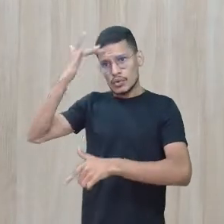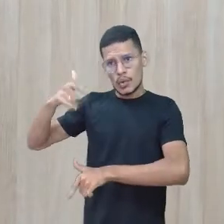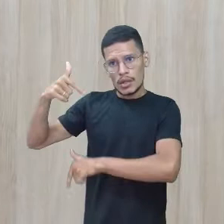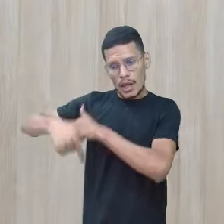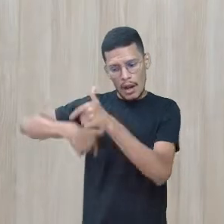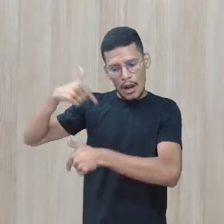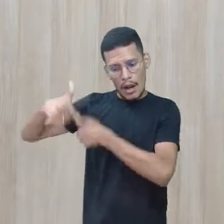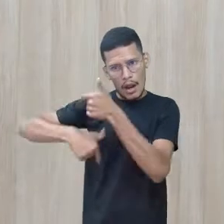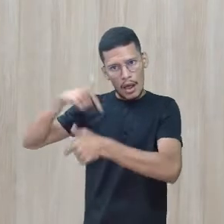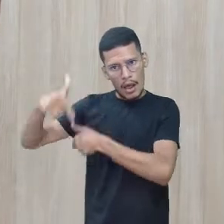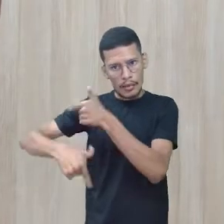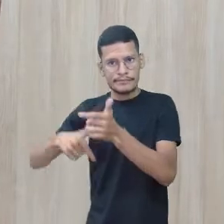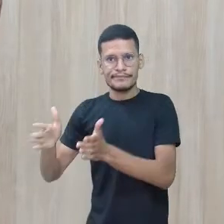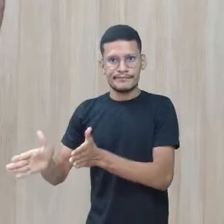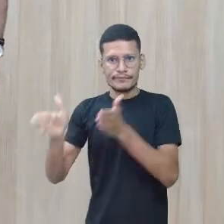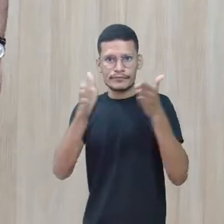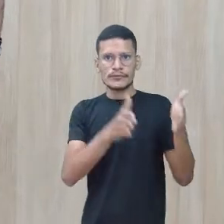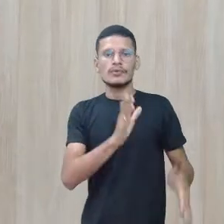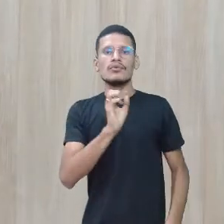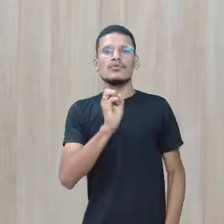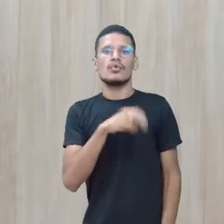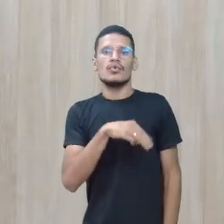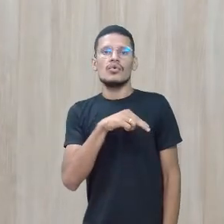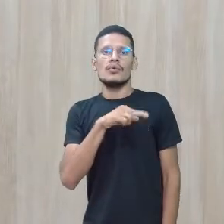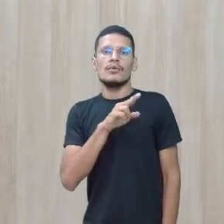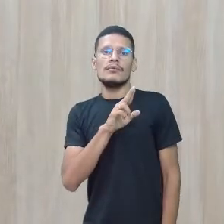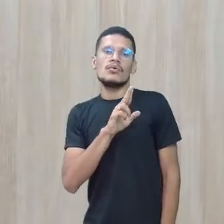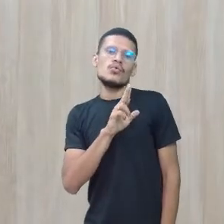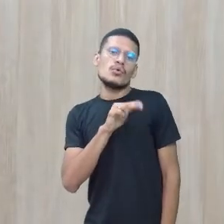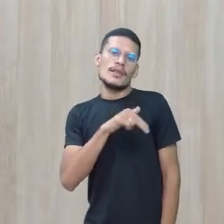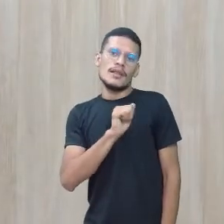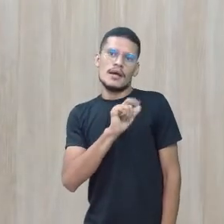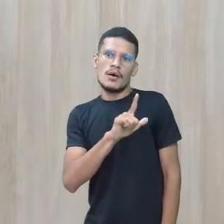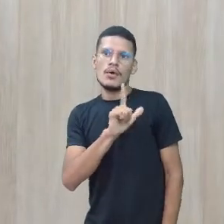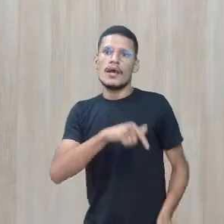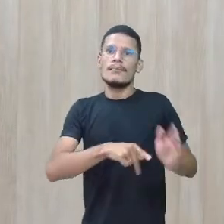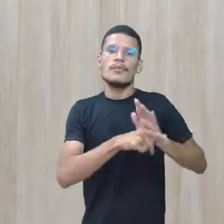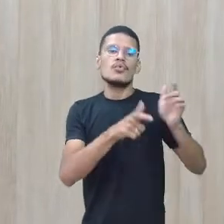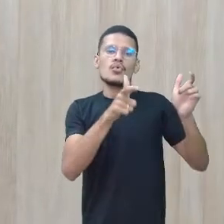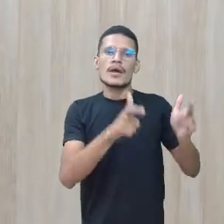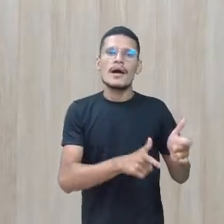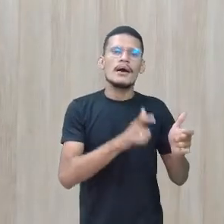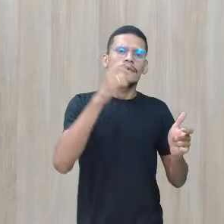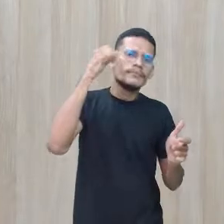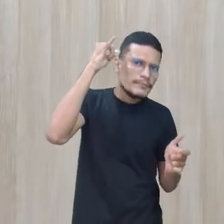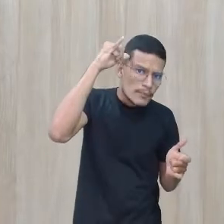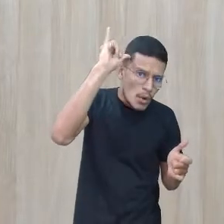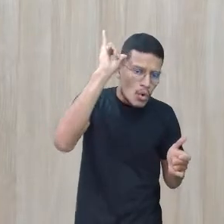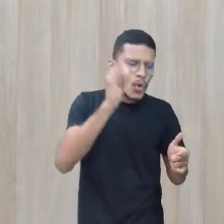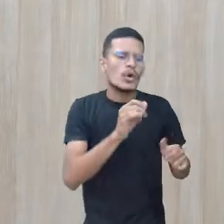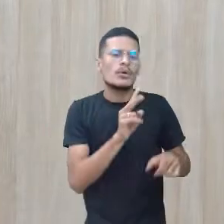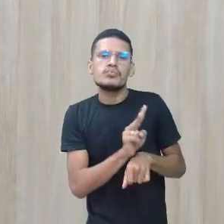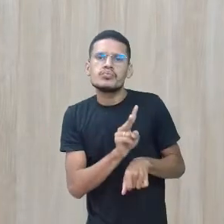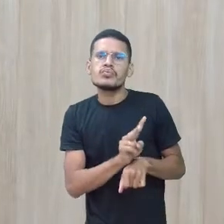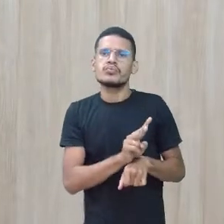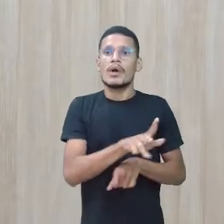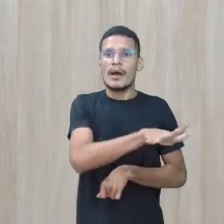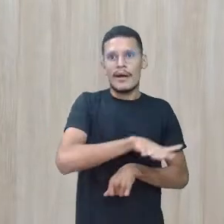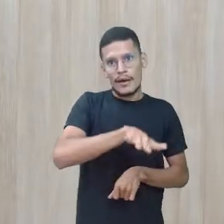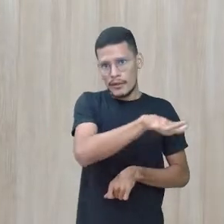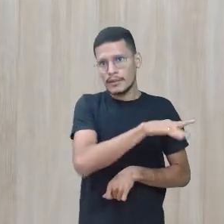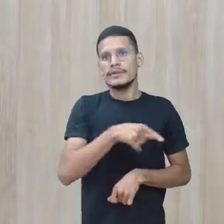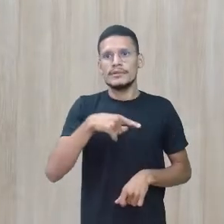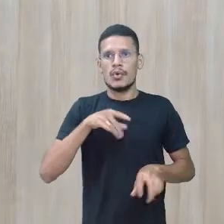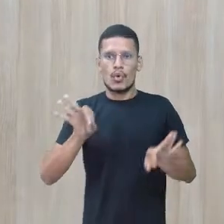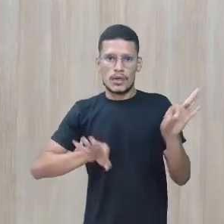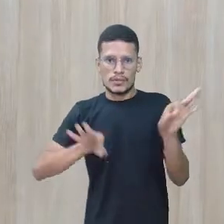né? E o manso comunal, que eram as terras de pasto, né, os bosques, né? Então a gente tinha essa